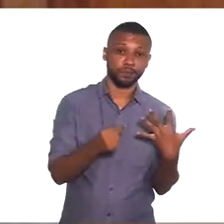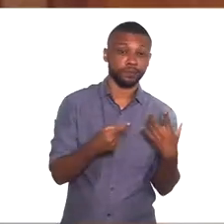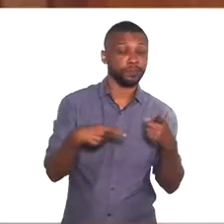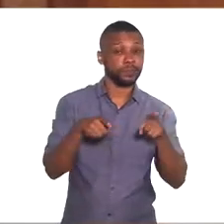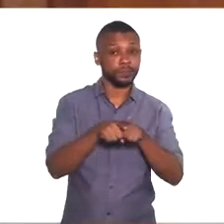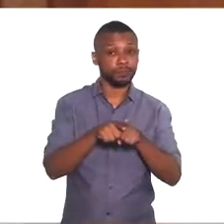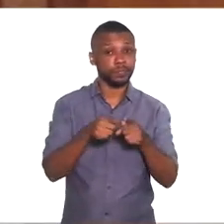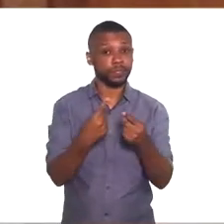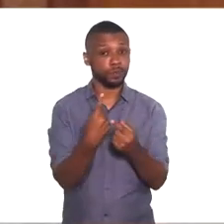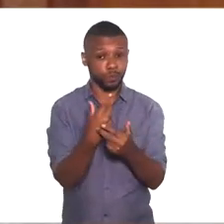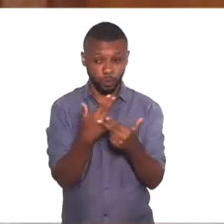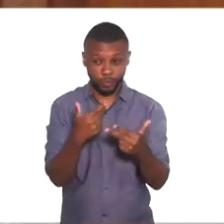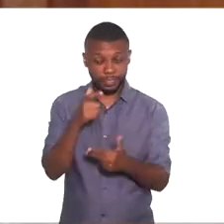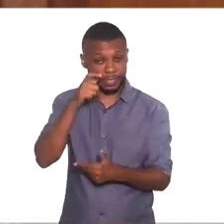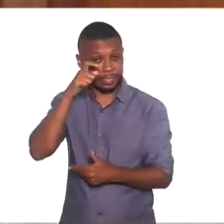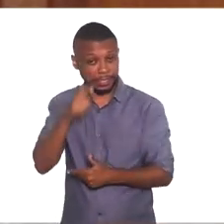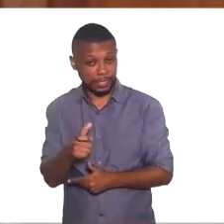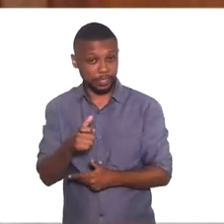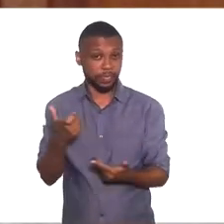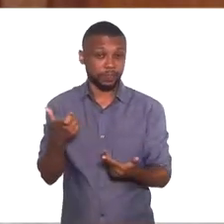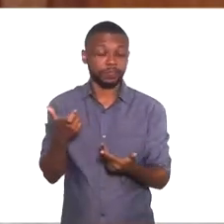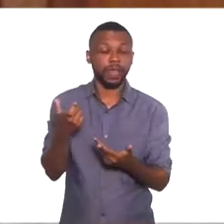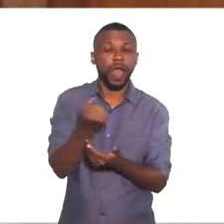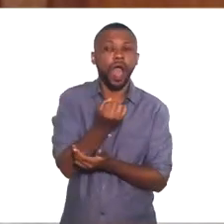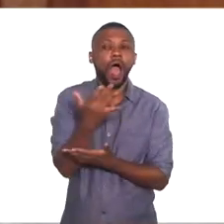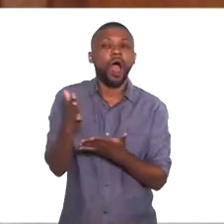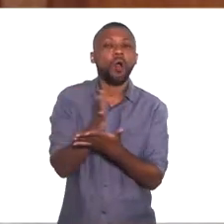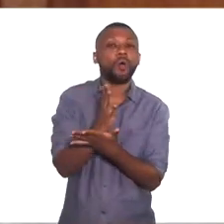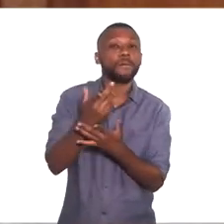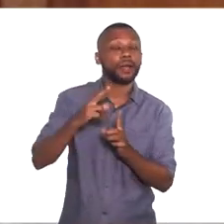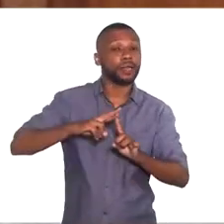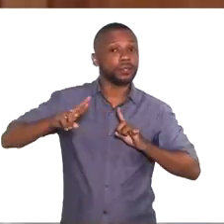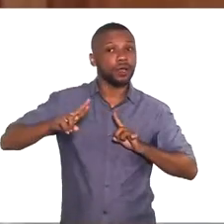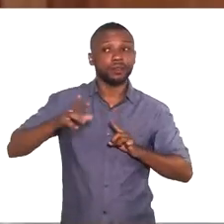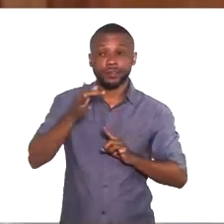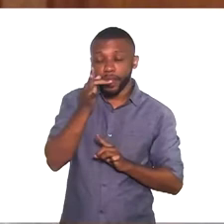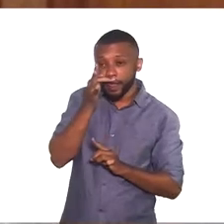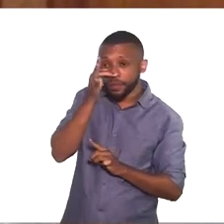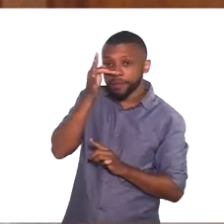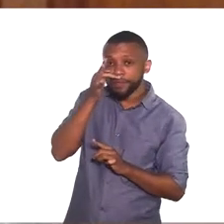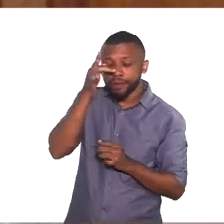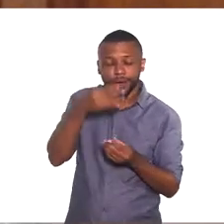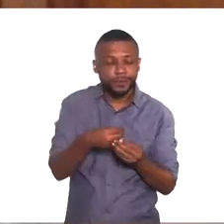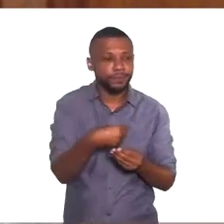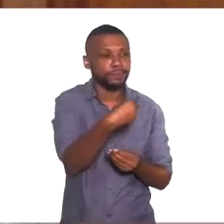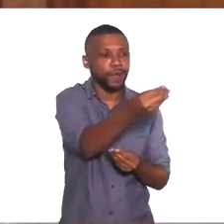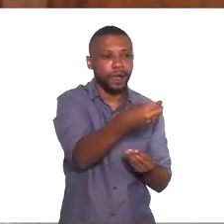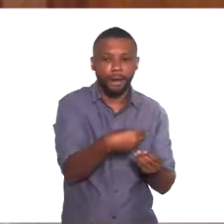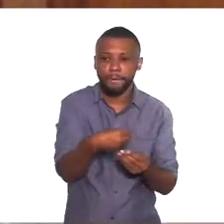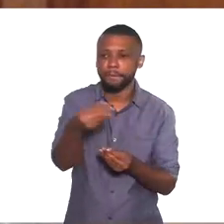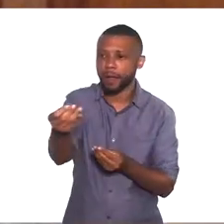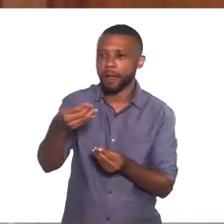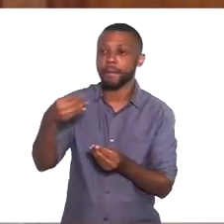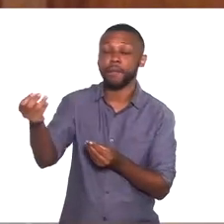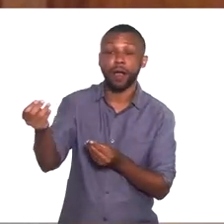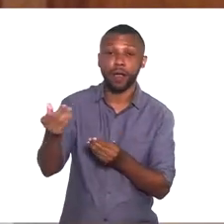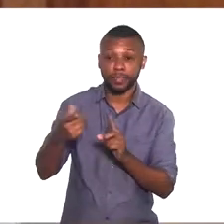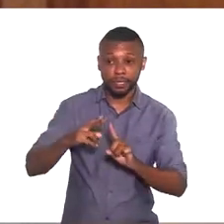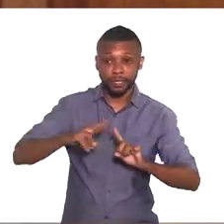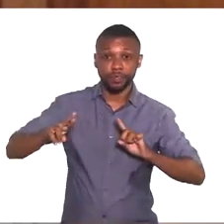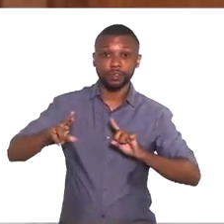que segure água e tudo mais inclusive e tem uma coisa interessante ali né algumas religiões